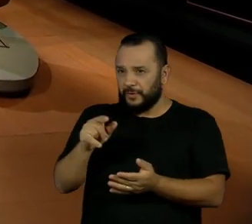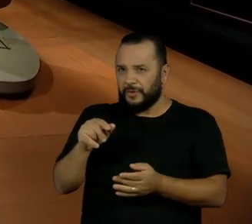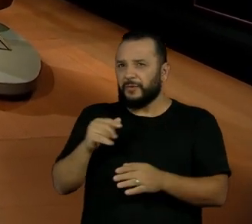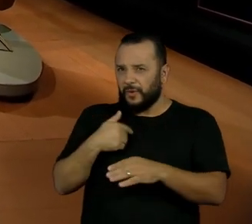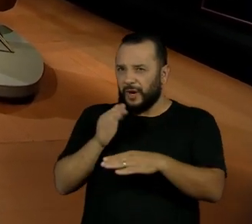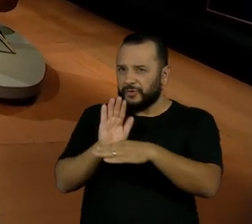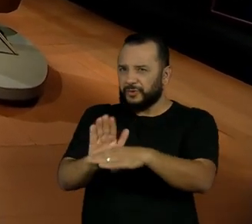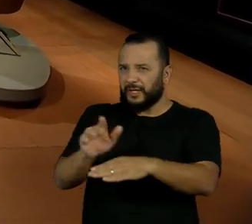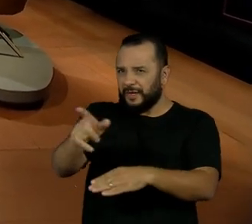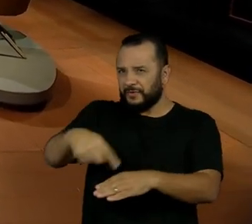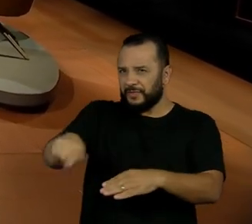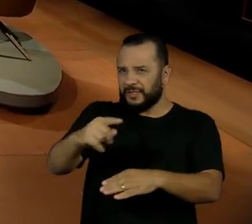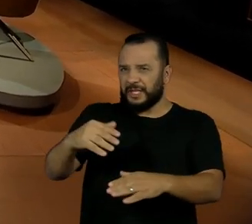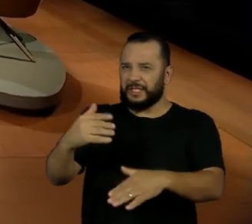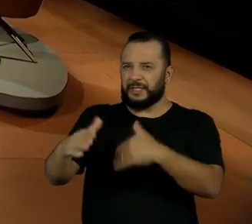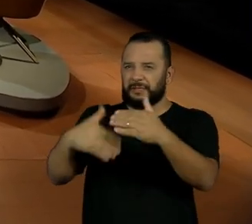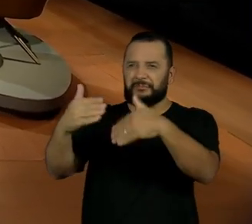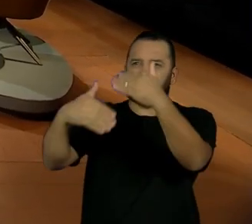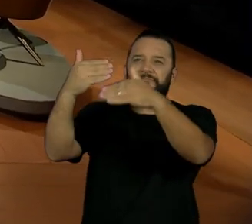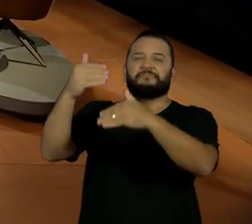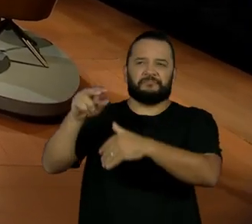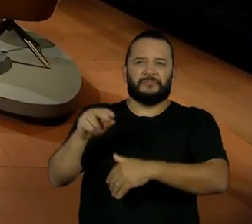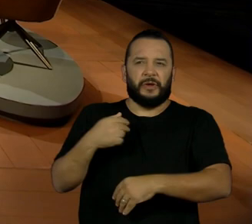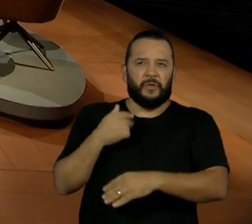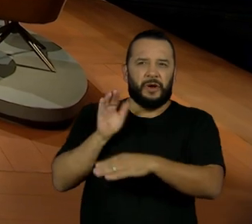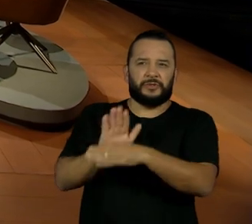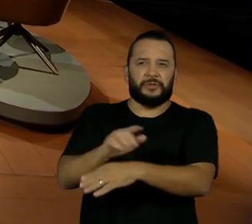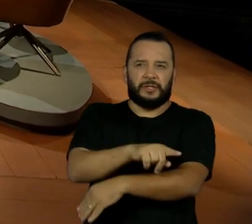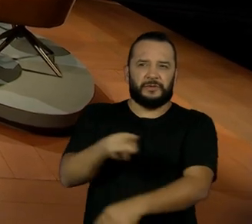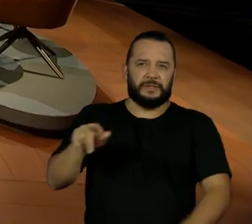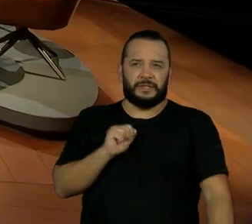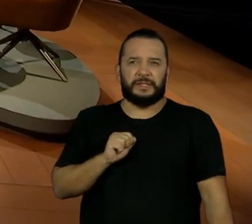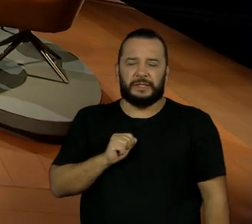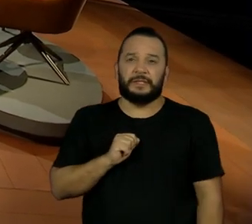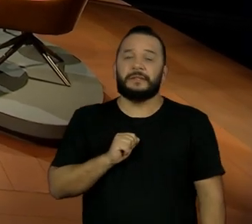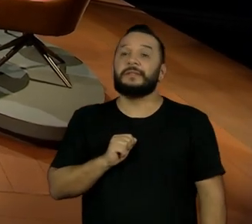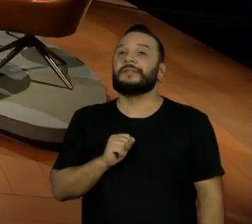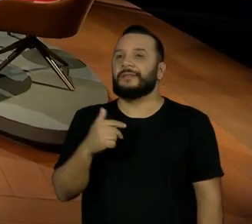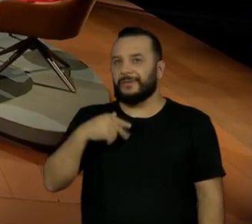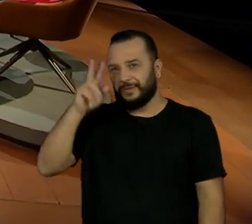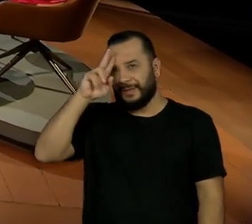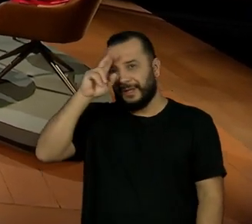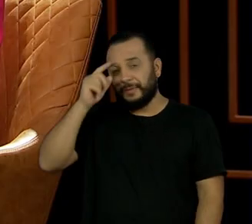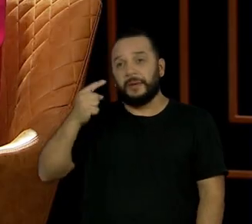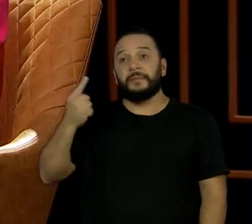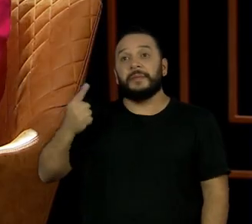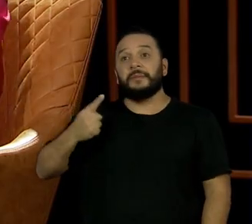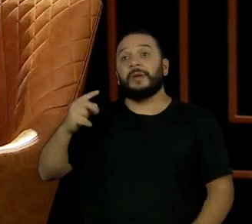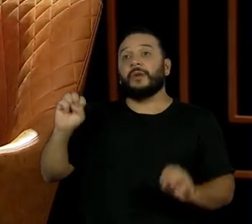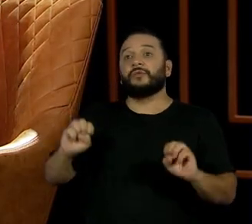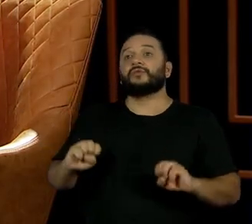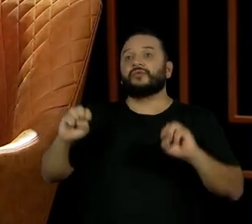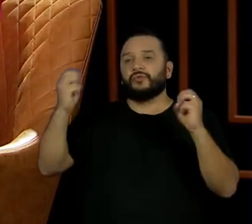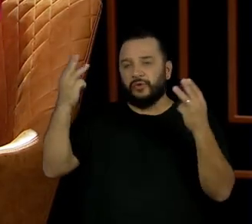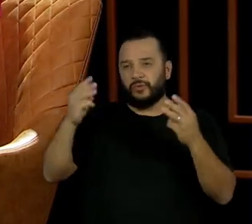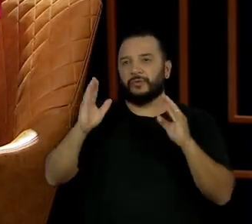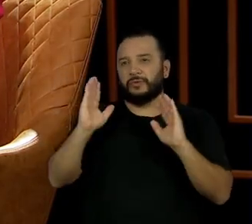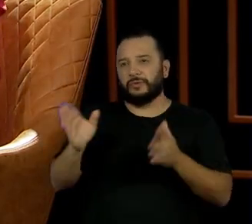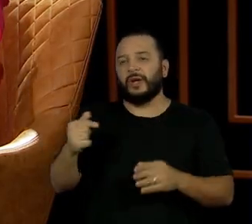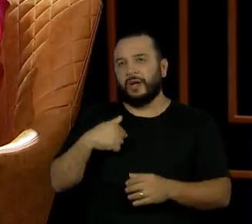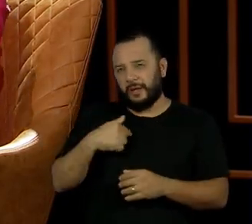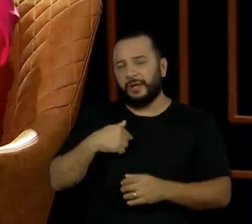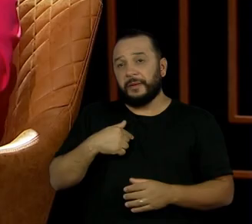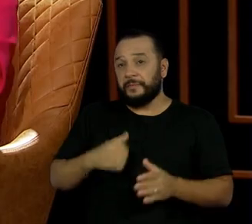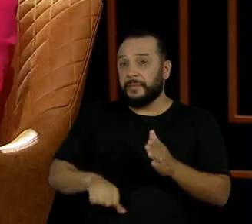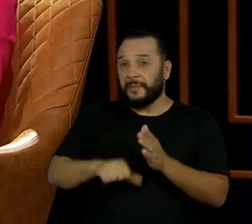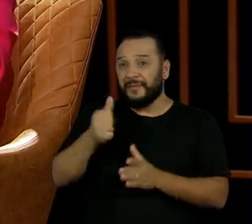vocês não iriam tão facilmente então me lembro que o primeiro show que eu vi na vida foi do URT And Fire